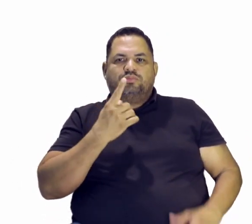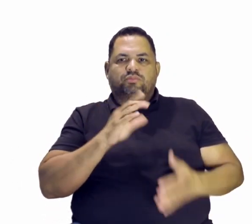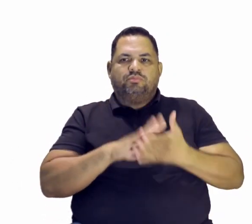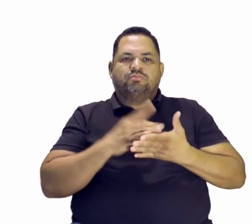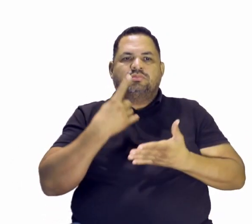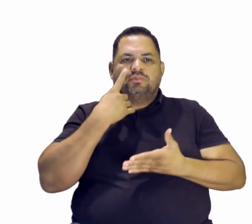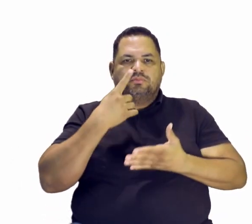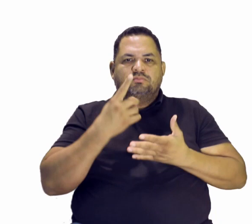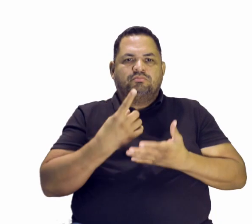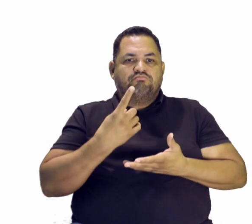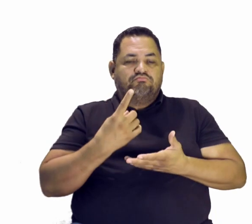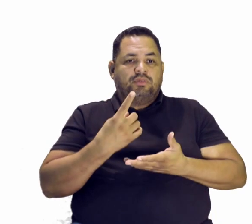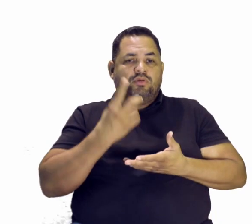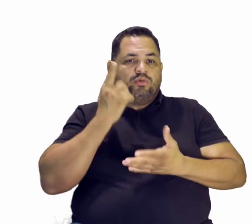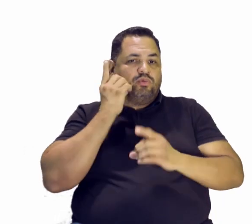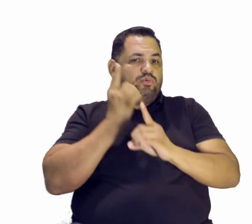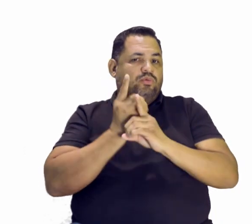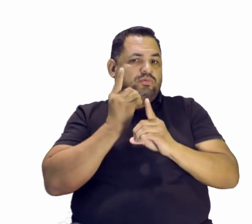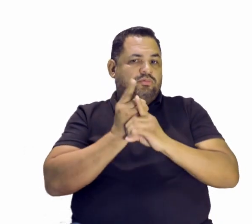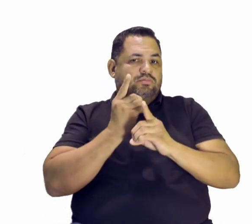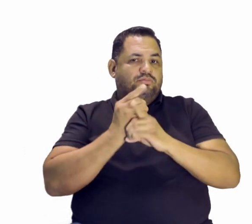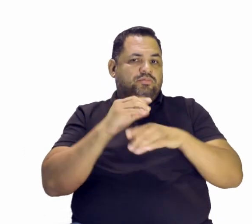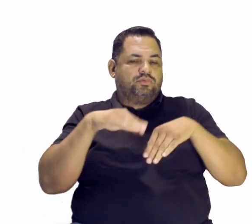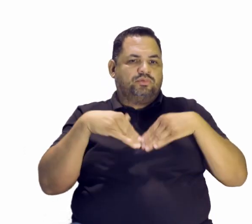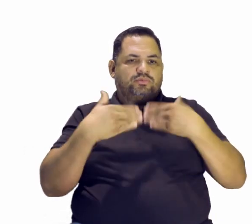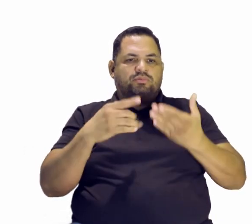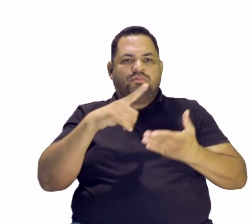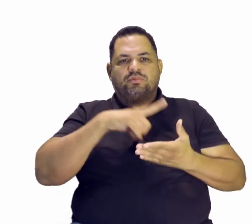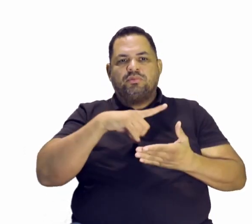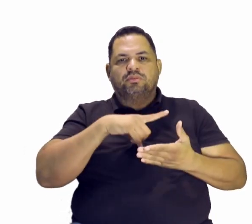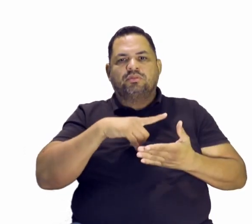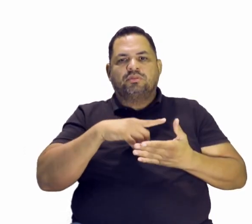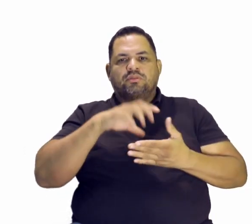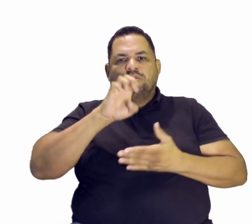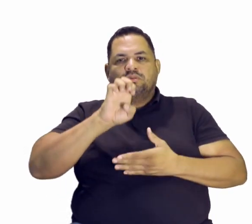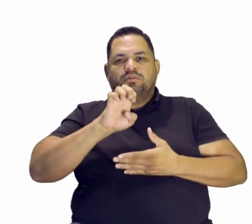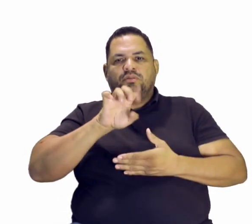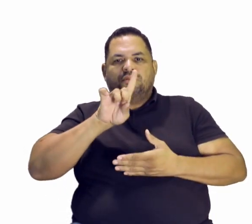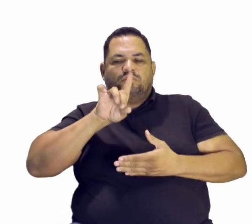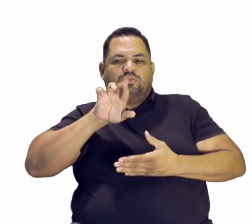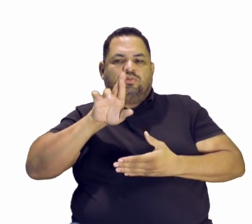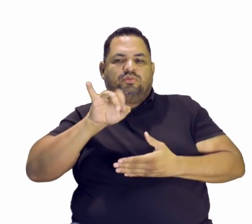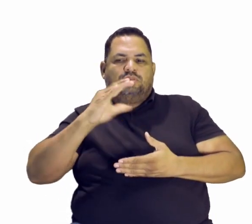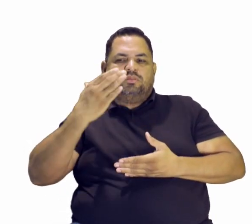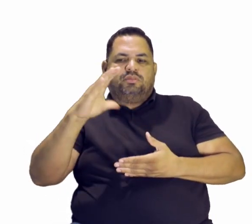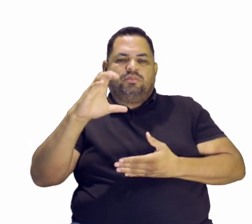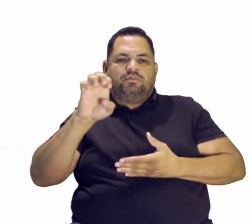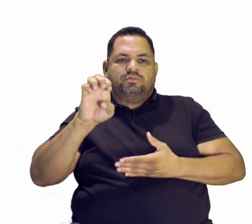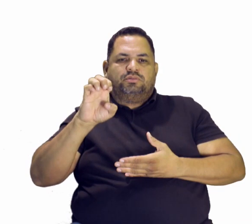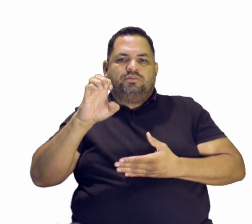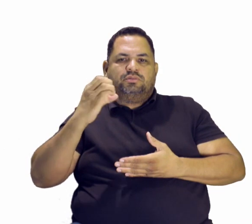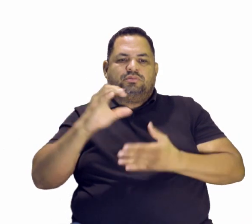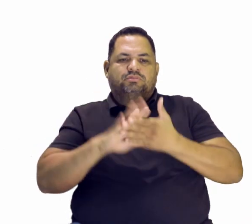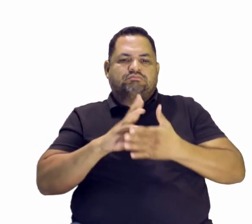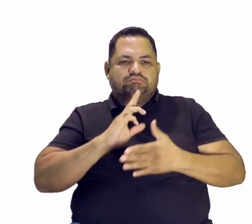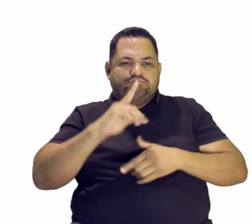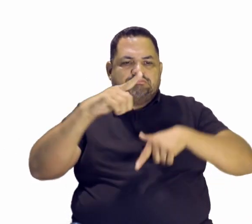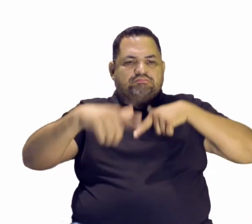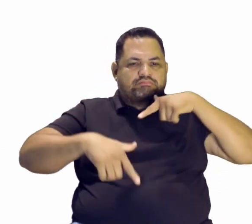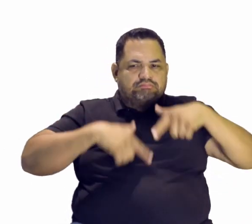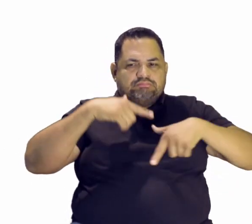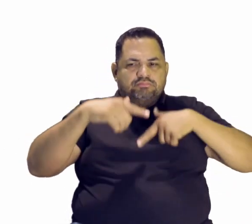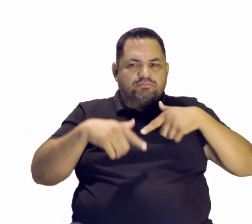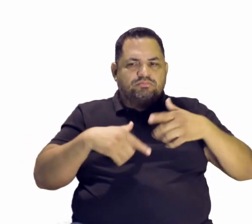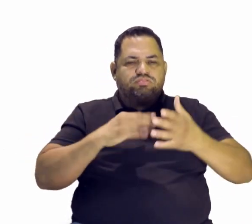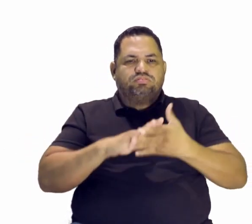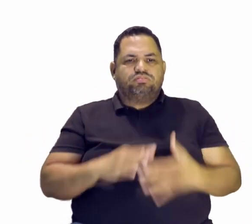de endurance, né? Então, quando a gente pensa aí no endurance, que é aquela atividade intensa no sentido de que ela vai